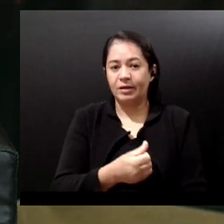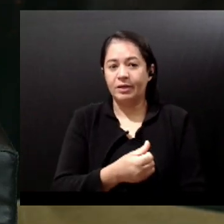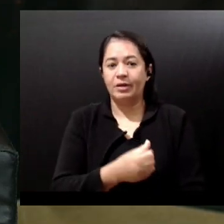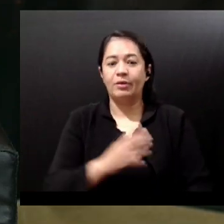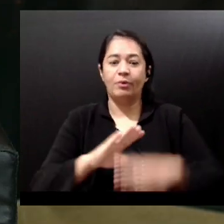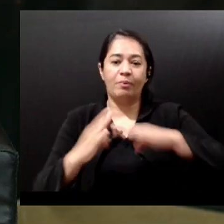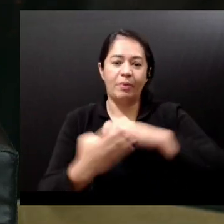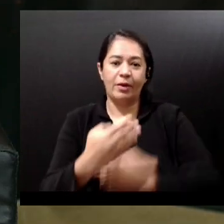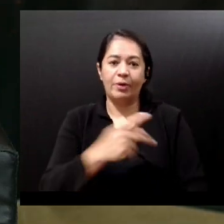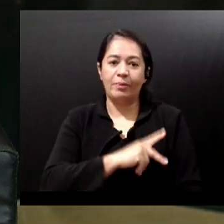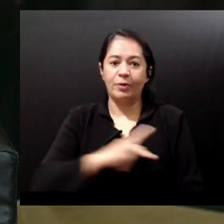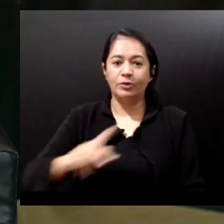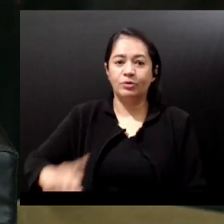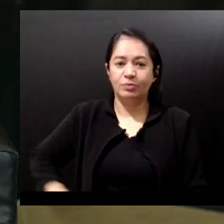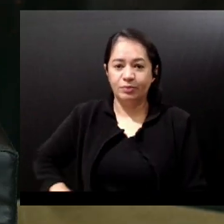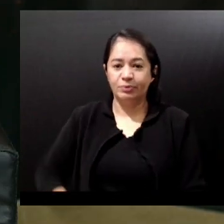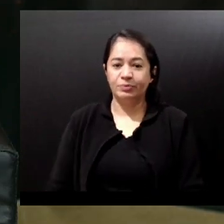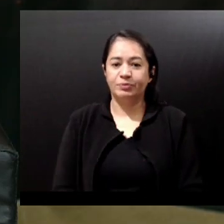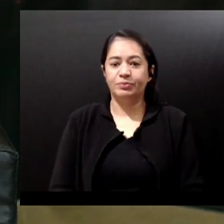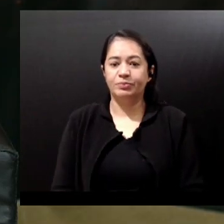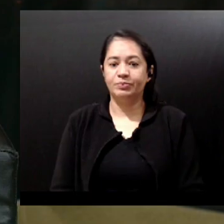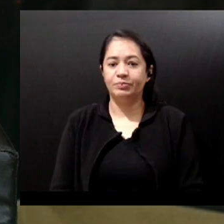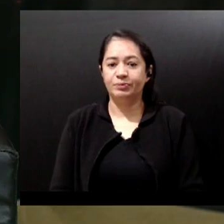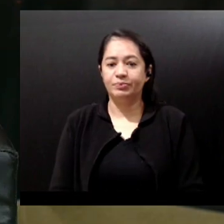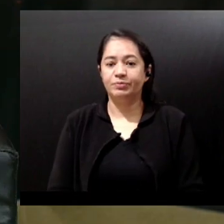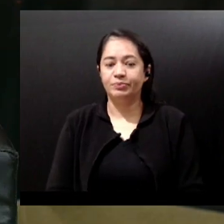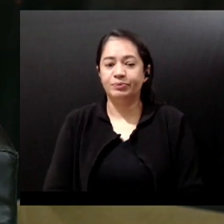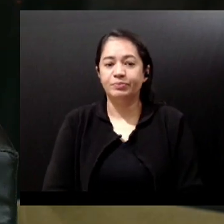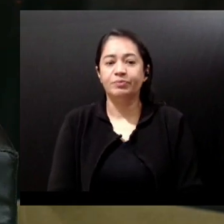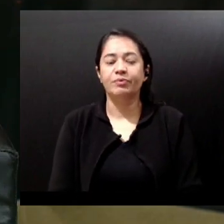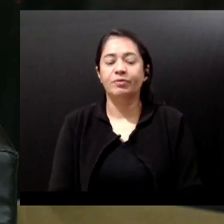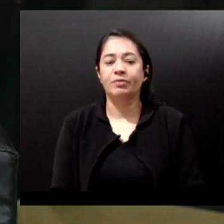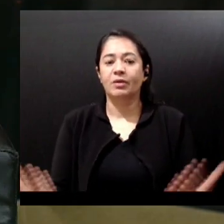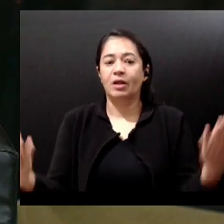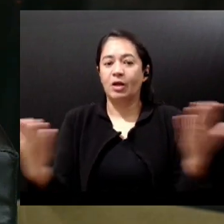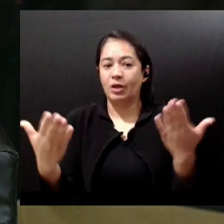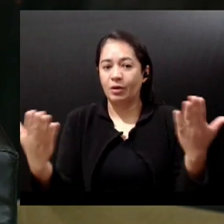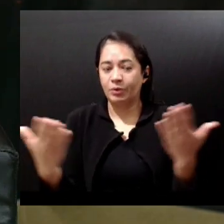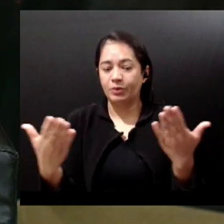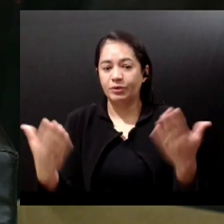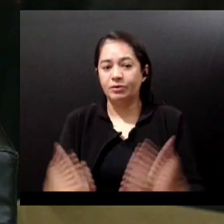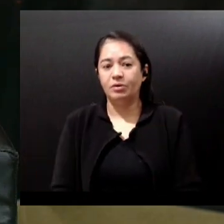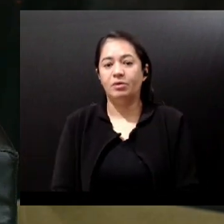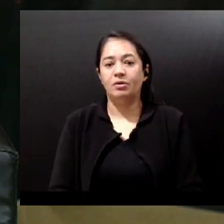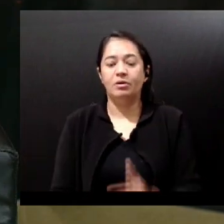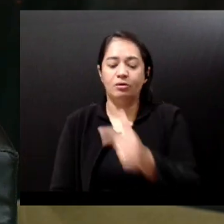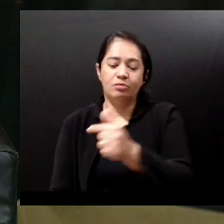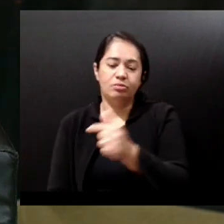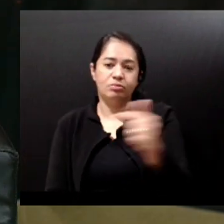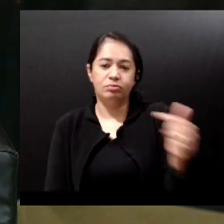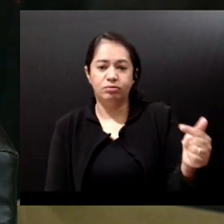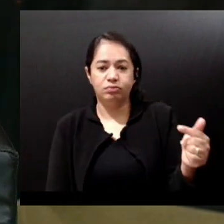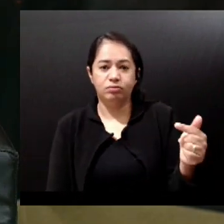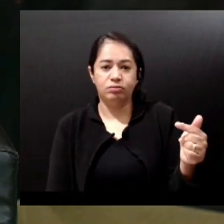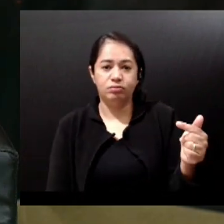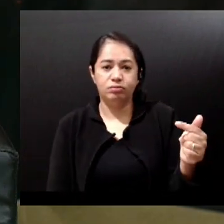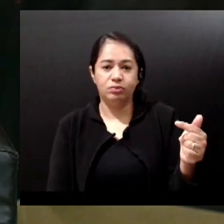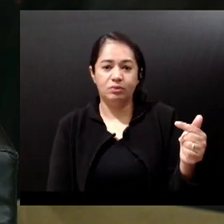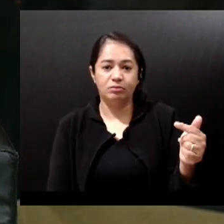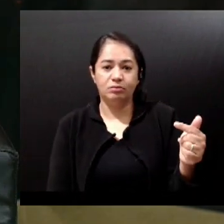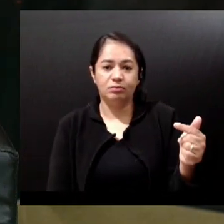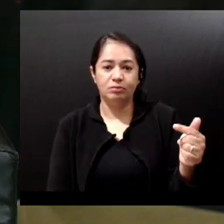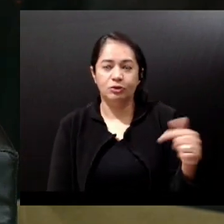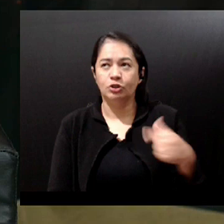você presencialmente também. Previsão do tempo para hoje, vamos lá, semana começando, de acordo com a previsão, nós teremos aí